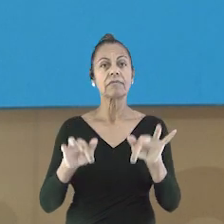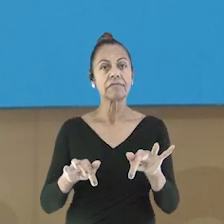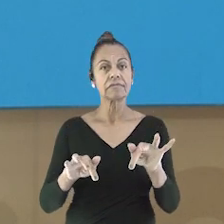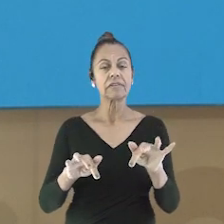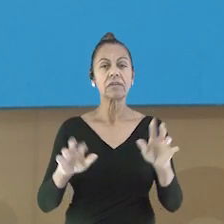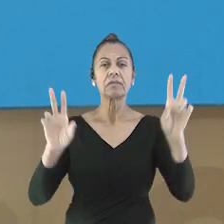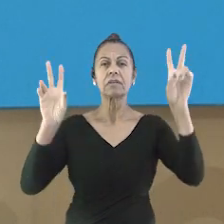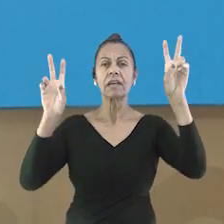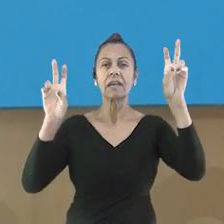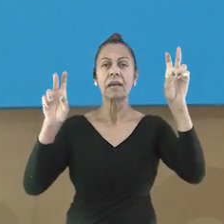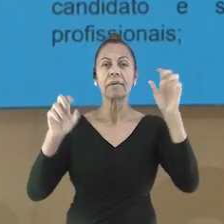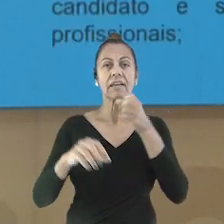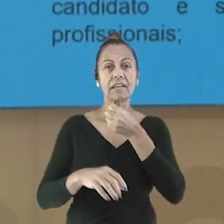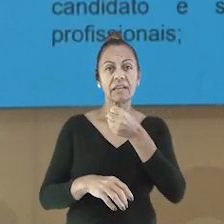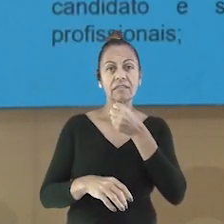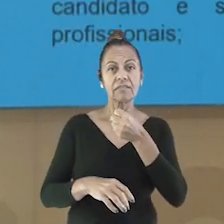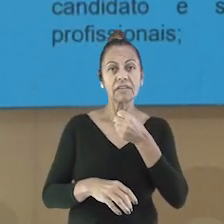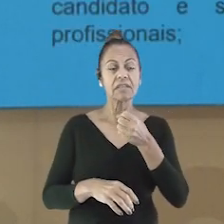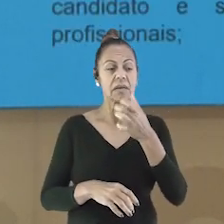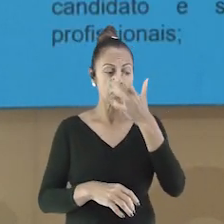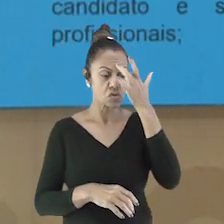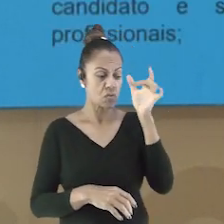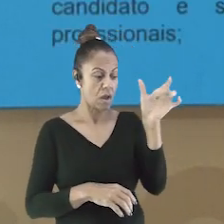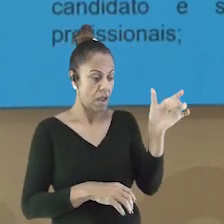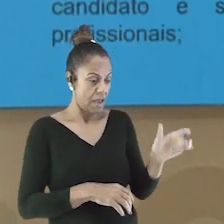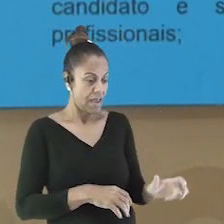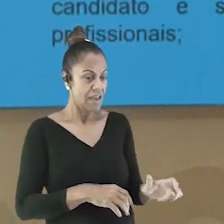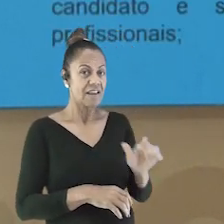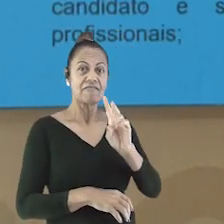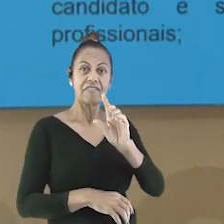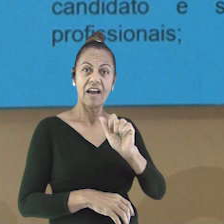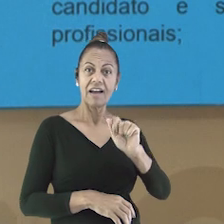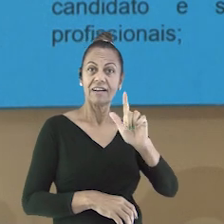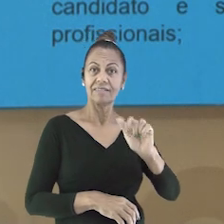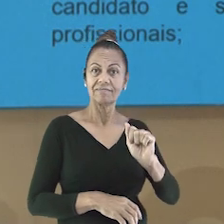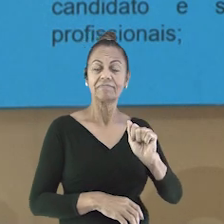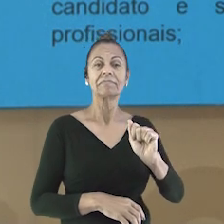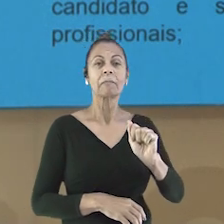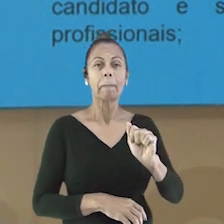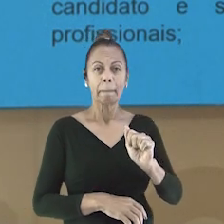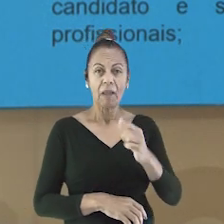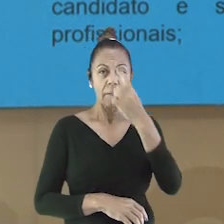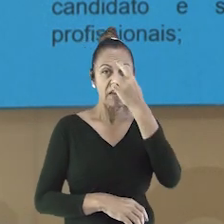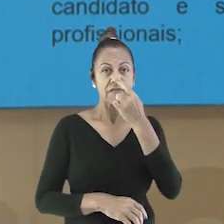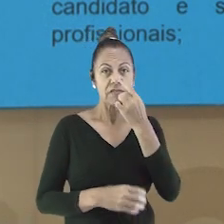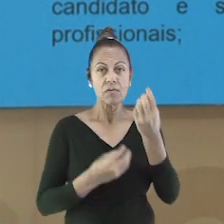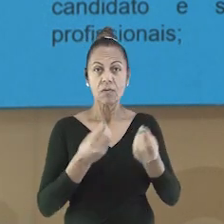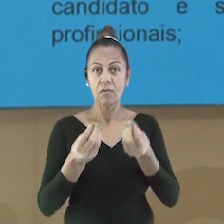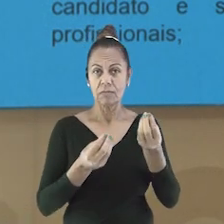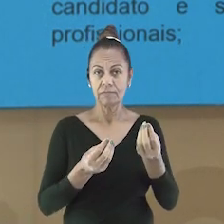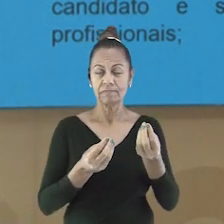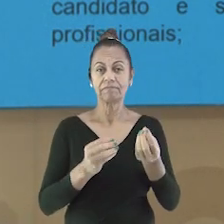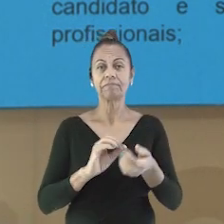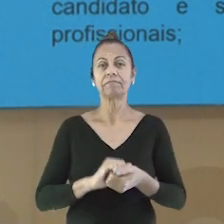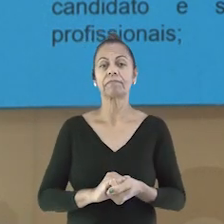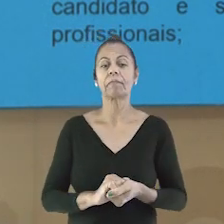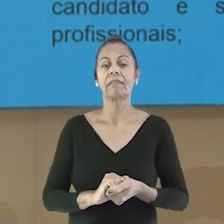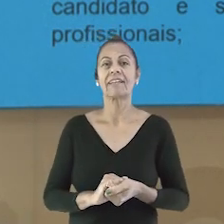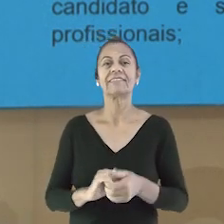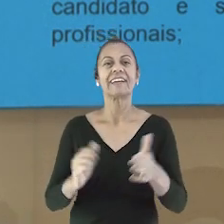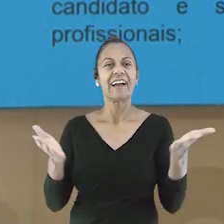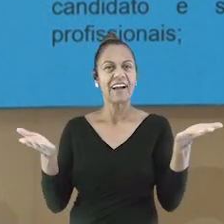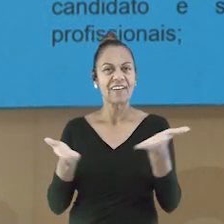diálogo. E, por fim, o assunto da entrevista é sobre o perfil do candidato e suas experiências